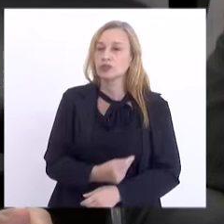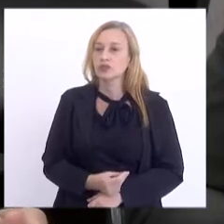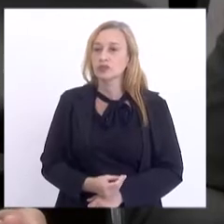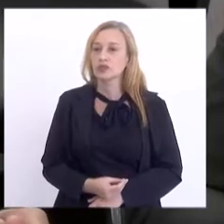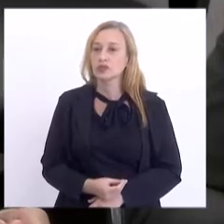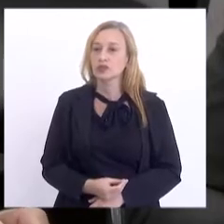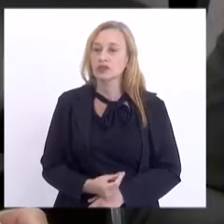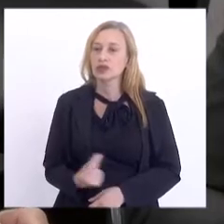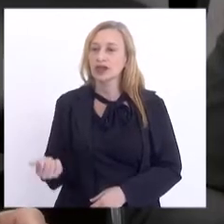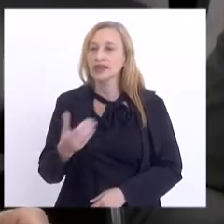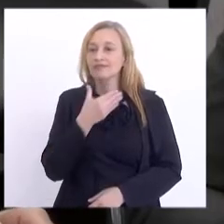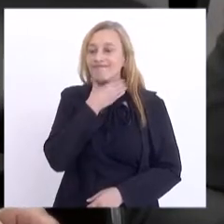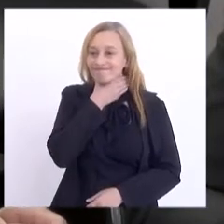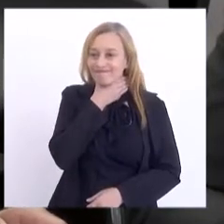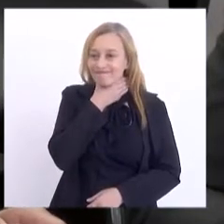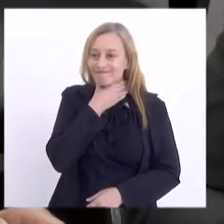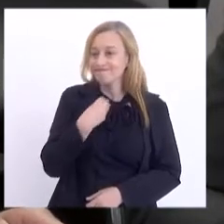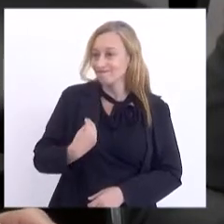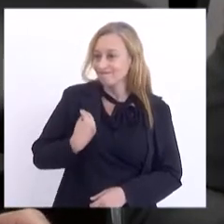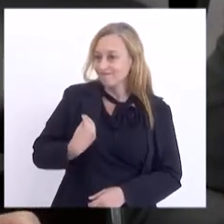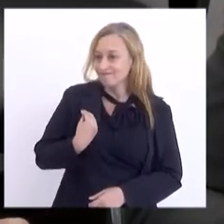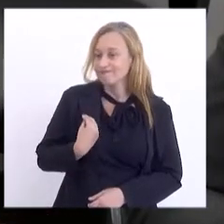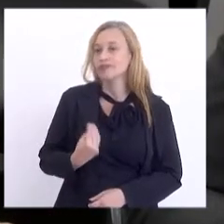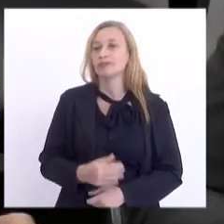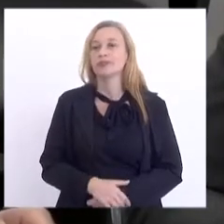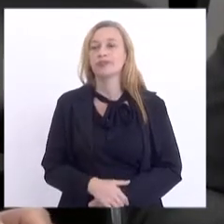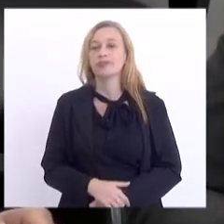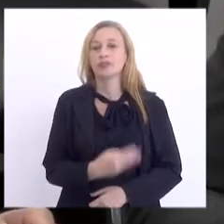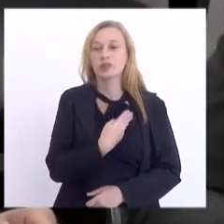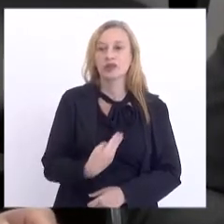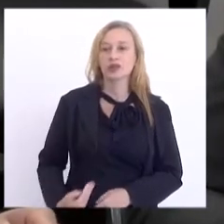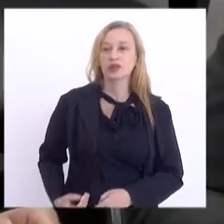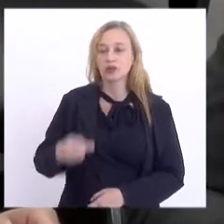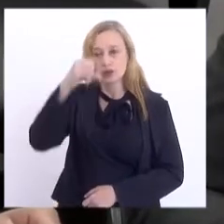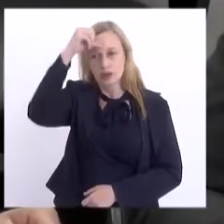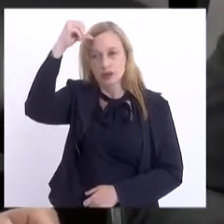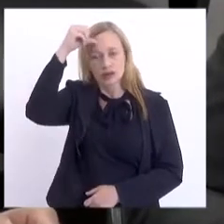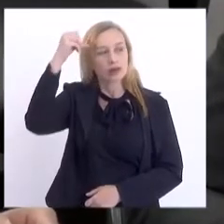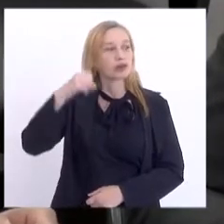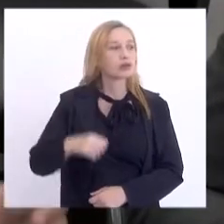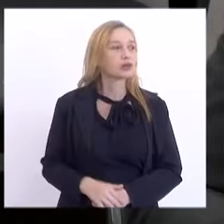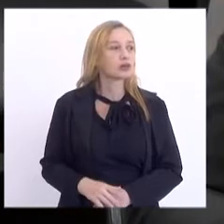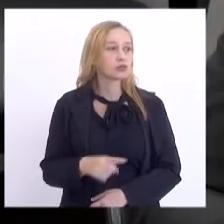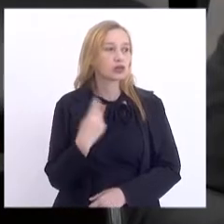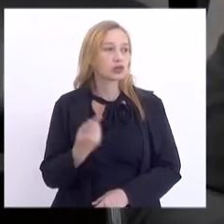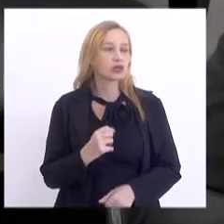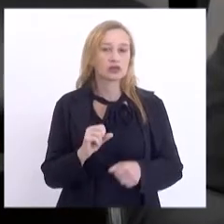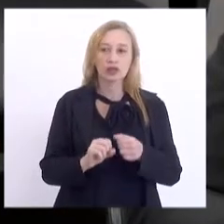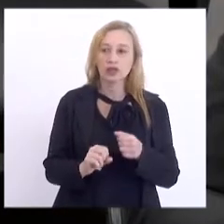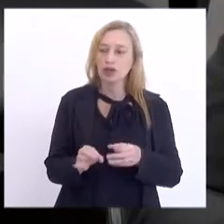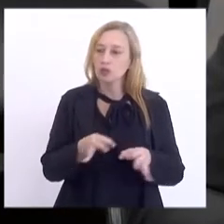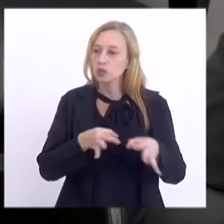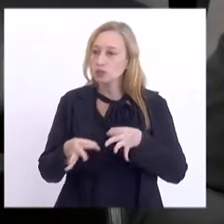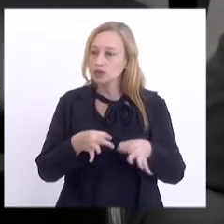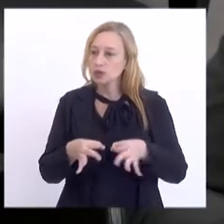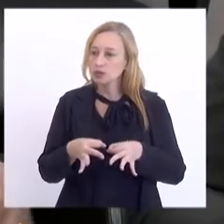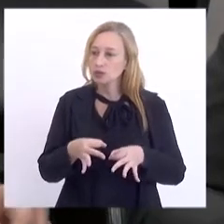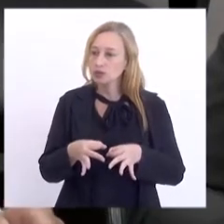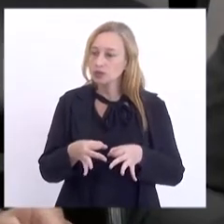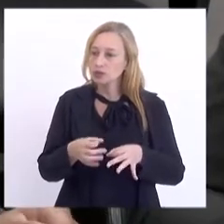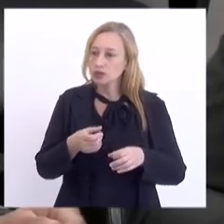sair do estágio em que ele estava foi determinado todo o governador Cláudio Castro se nós fizéssemos um grande plano de